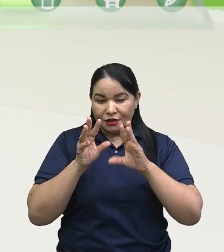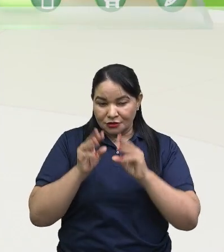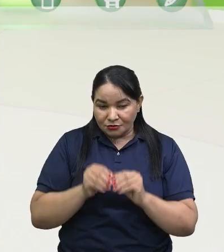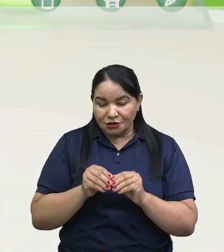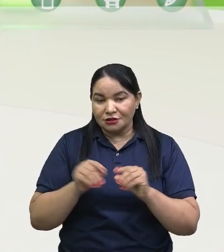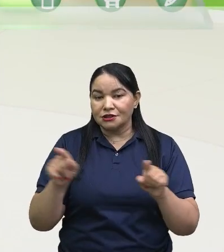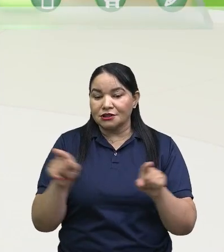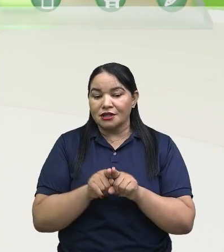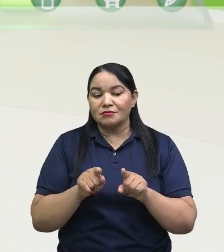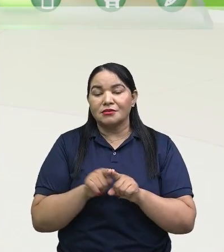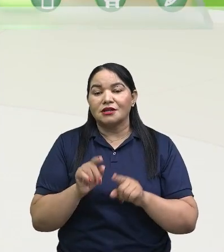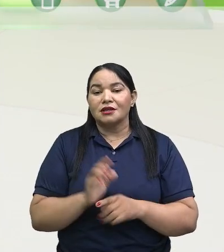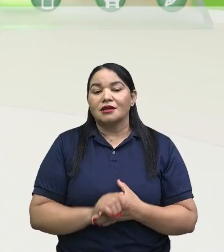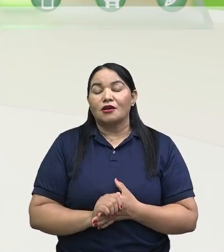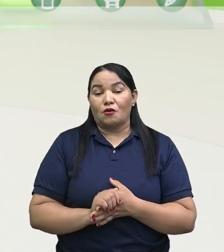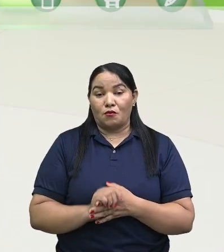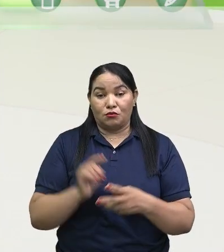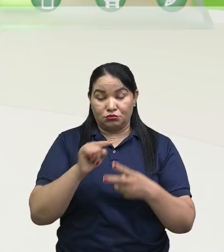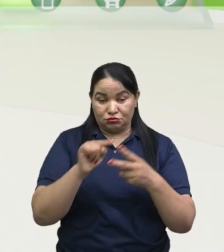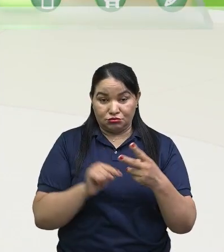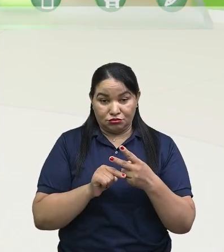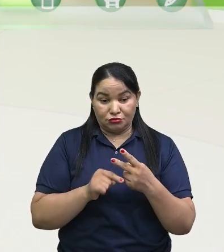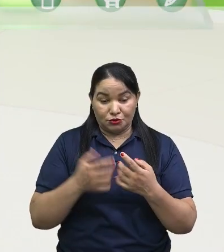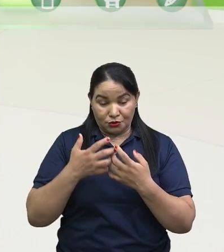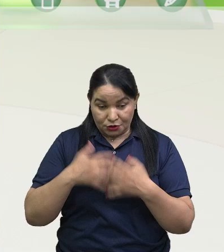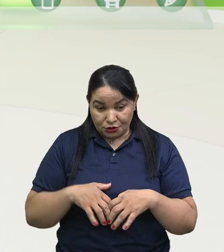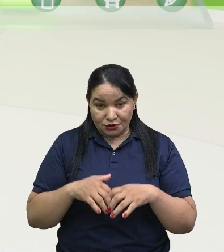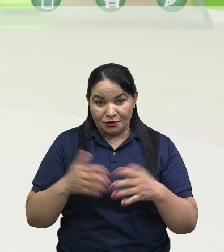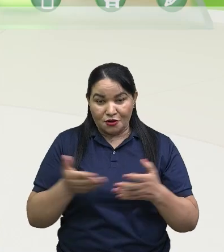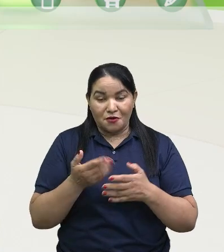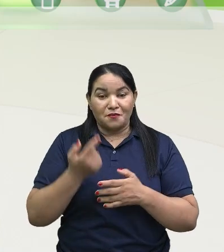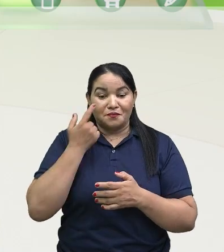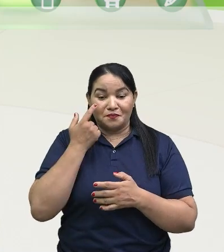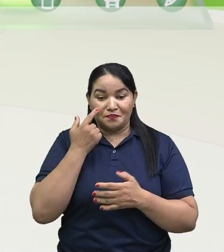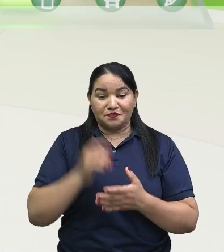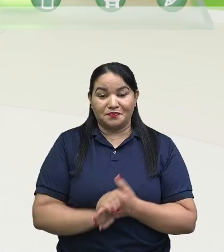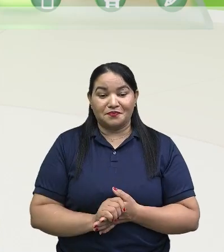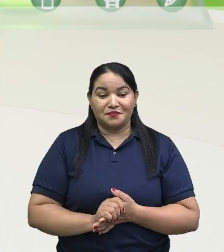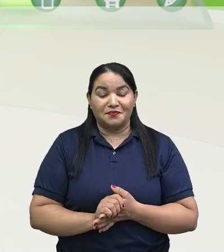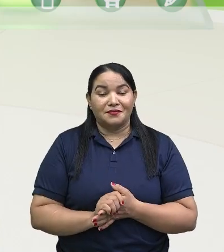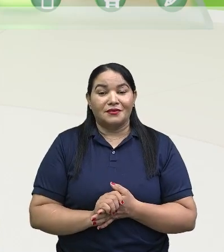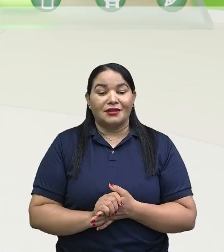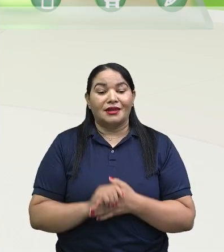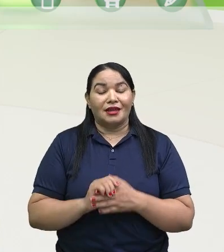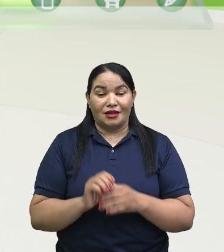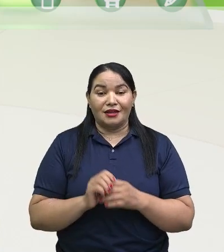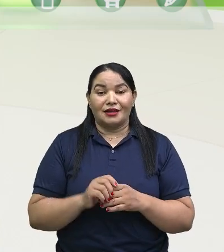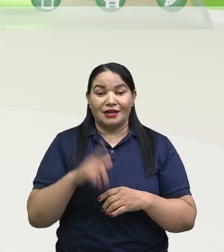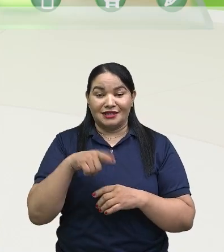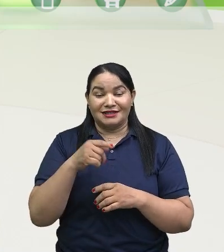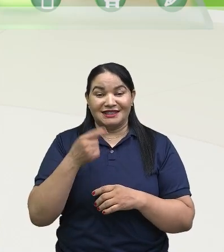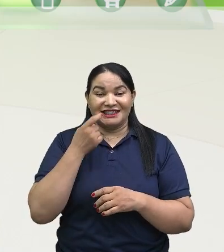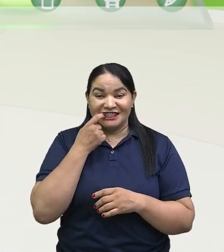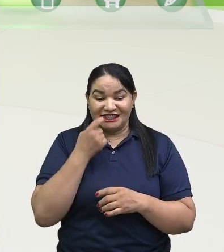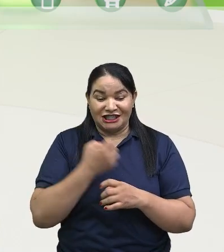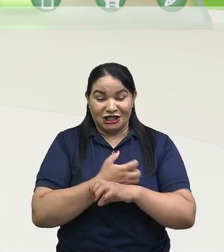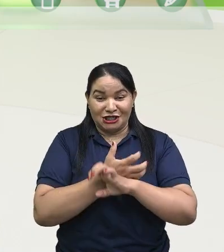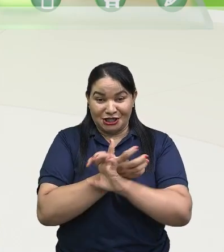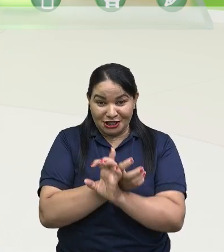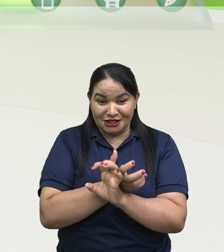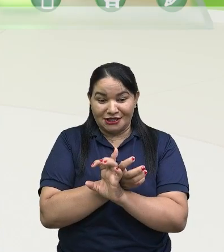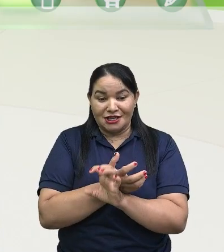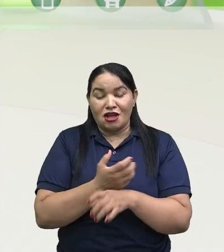um pouco mais sobre esses dois sistemas, a gente observa aqui ao lado, né, o sistema esquelético, formado